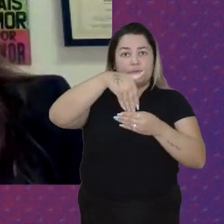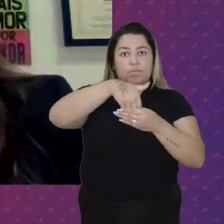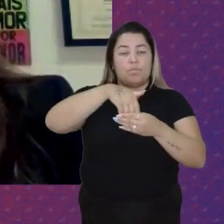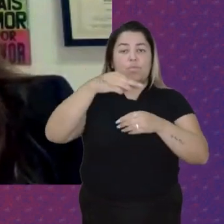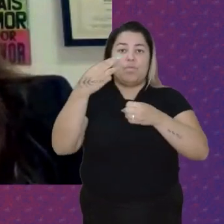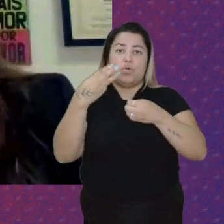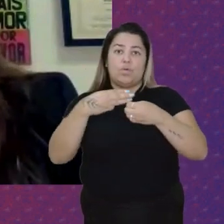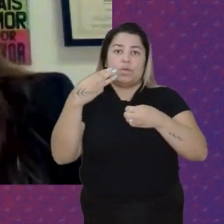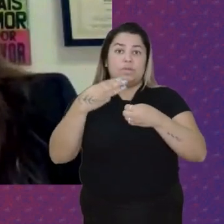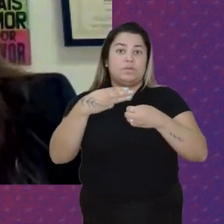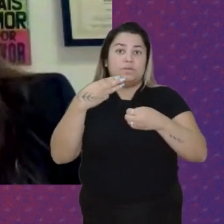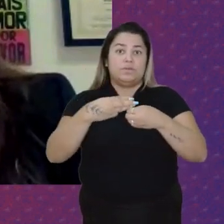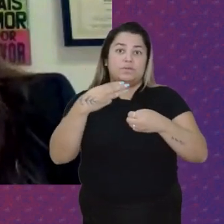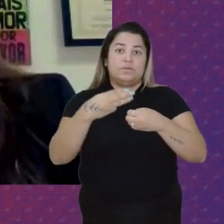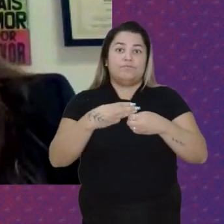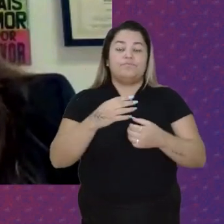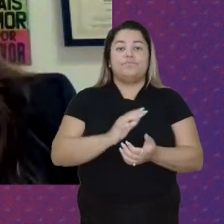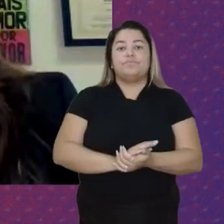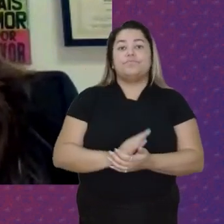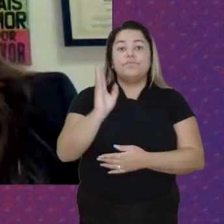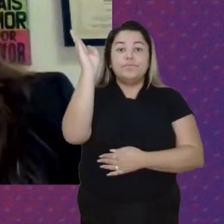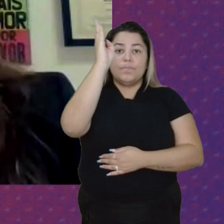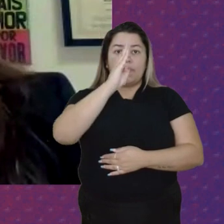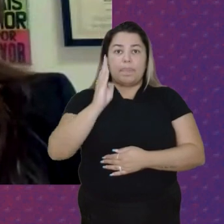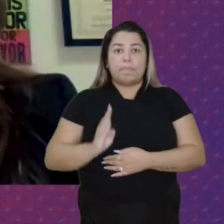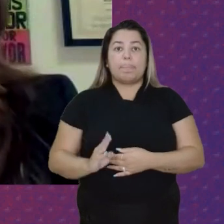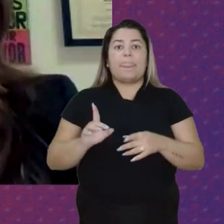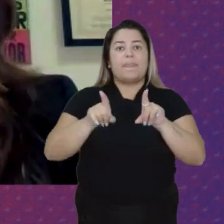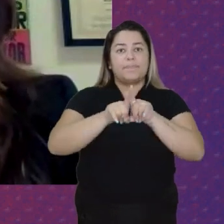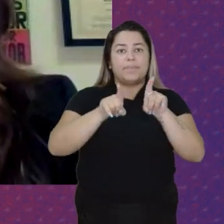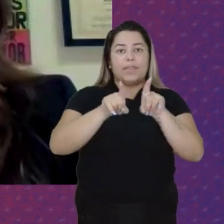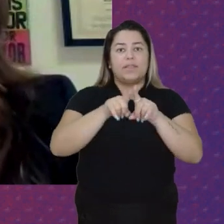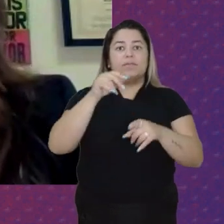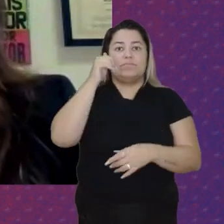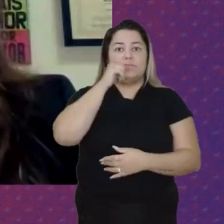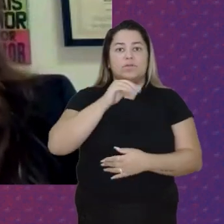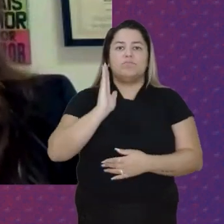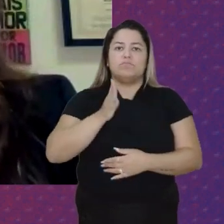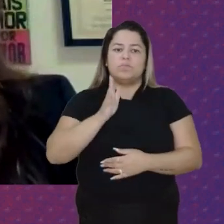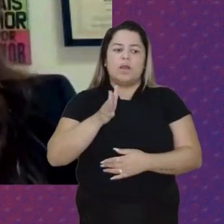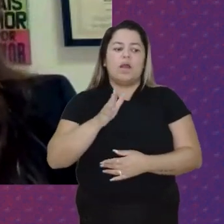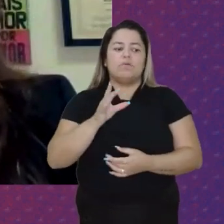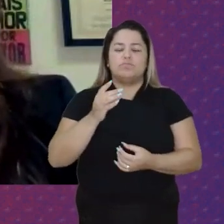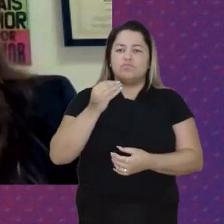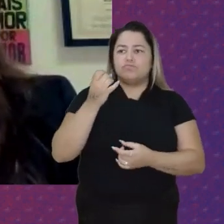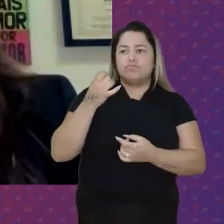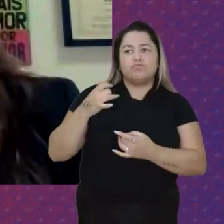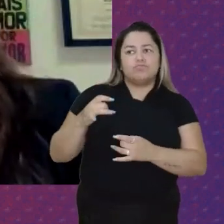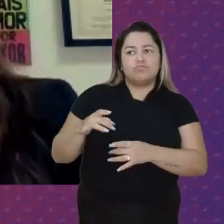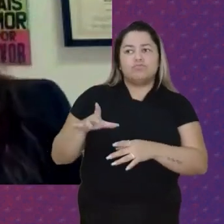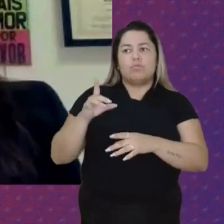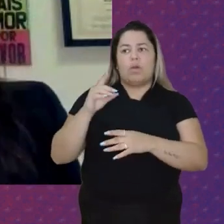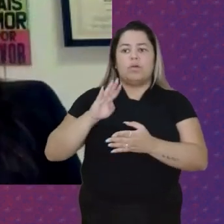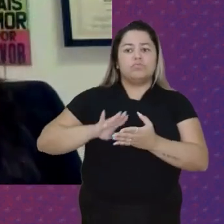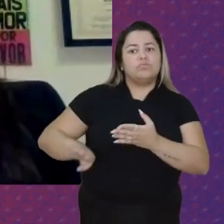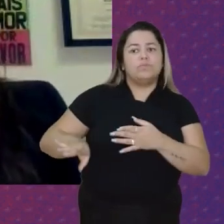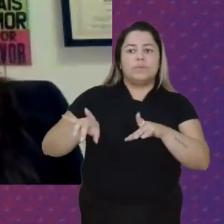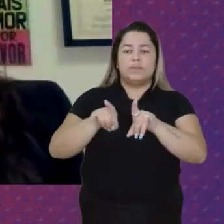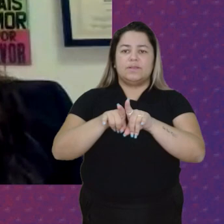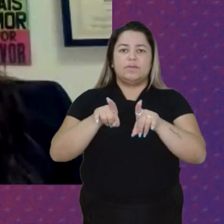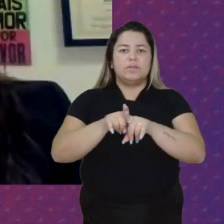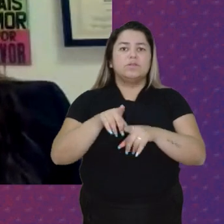São Vicente, aqui no Brasil, e que as mulheres já ficaram excluídas desse espaço